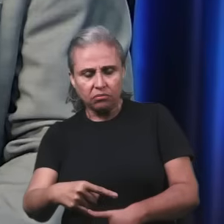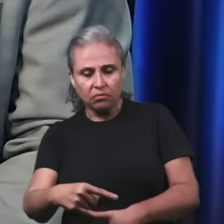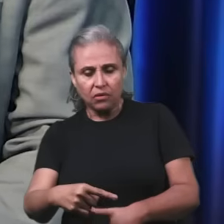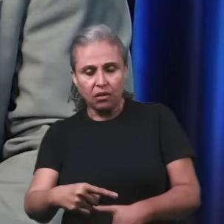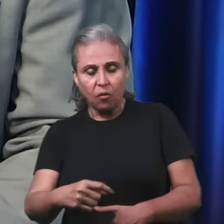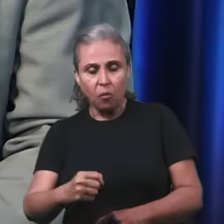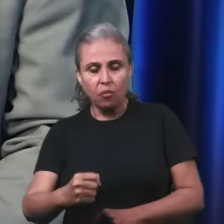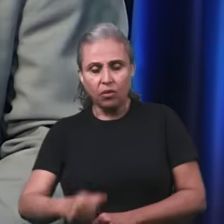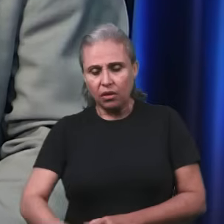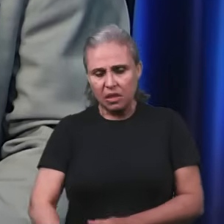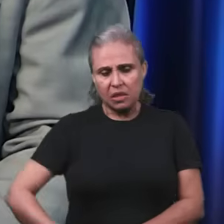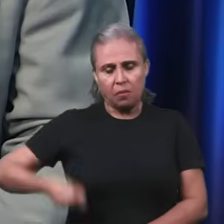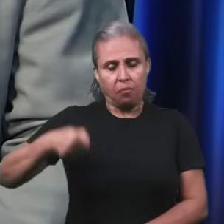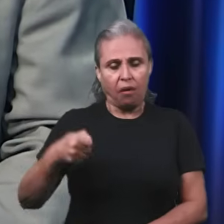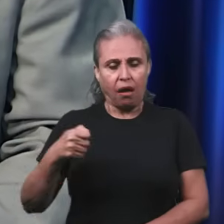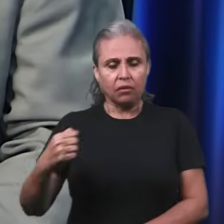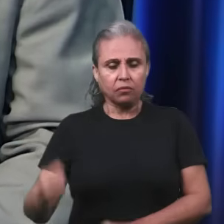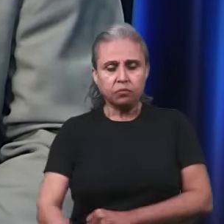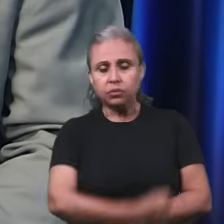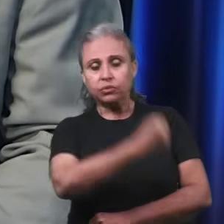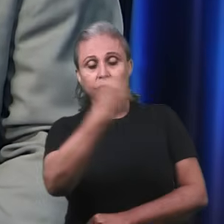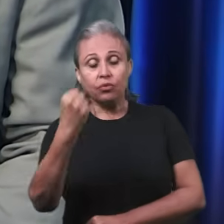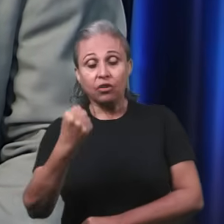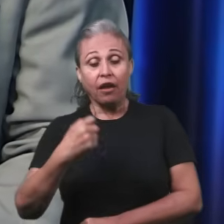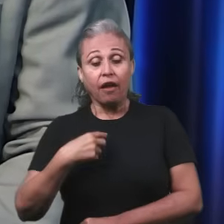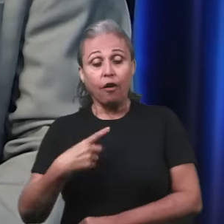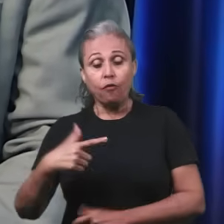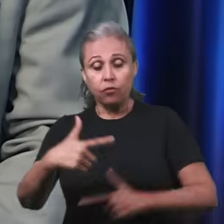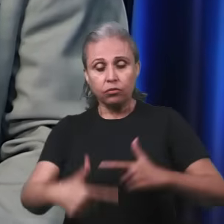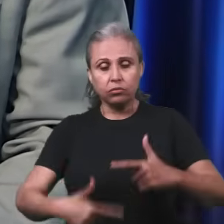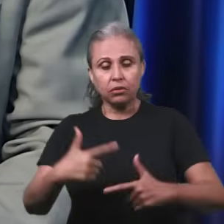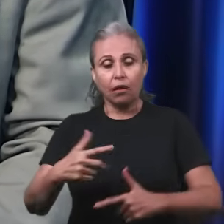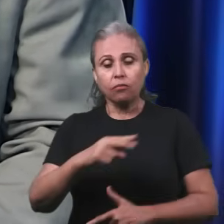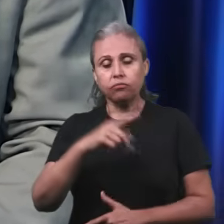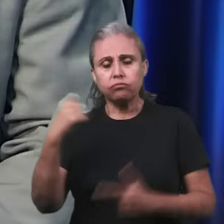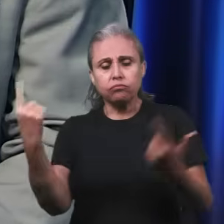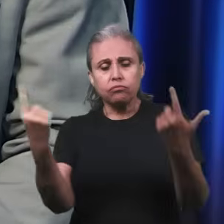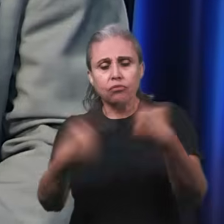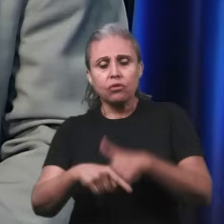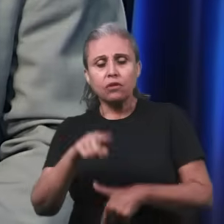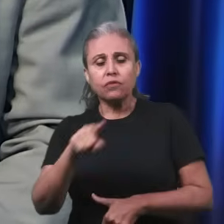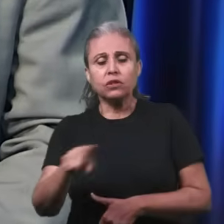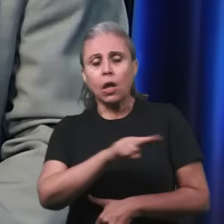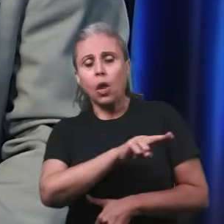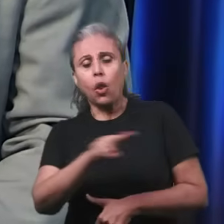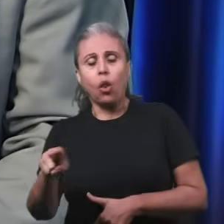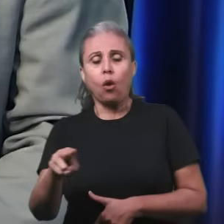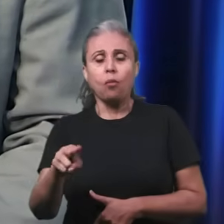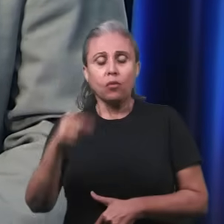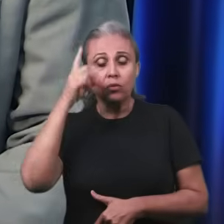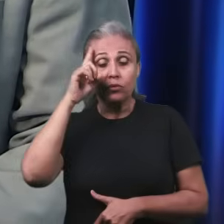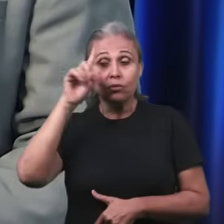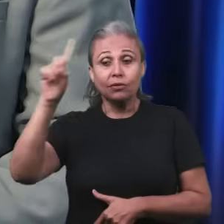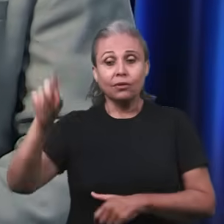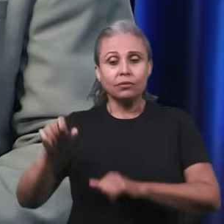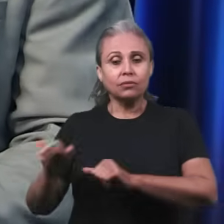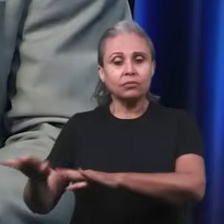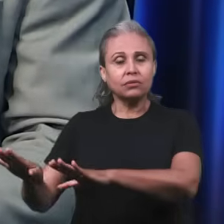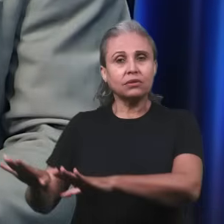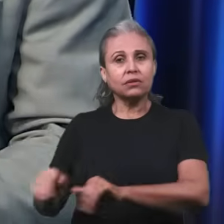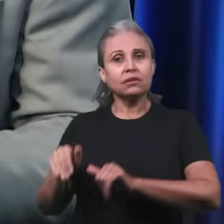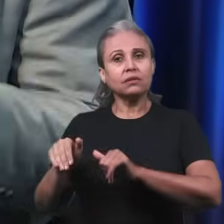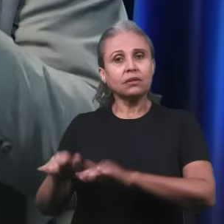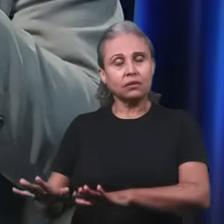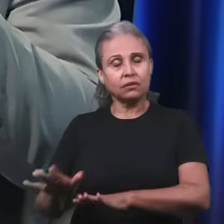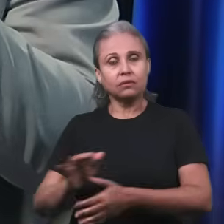tudo mais, eu vou a ti em nome do Senhor dos Exércitos, o Deus de Israel, a quem tens afrontado.